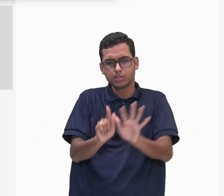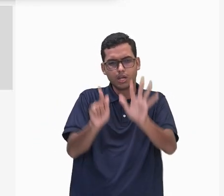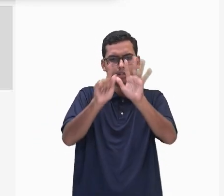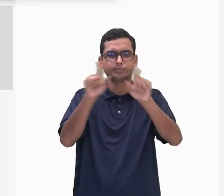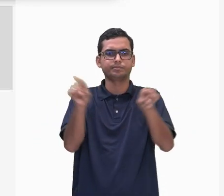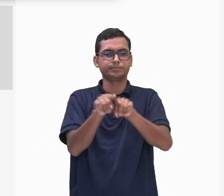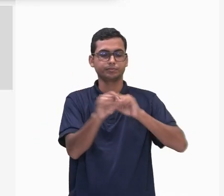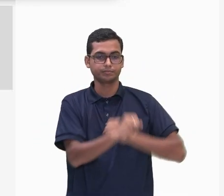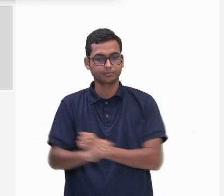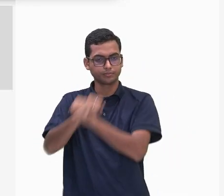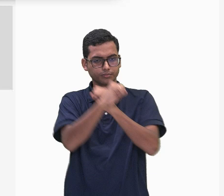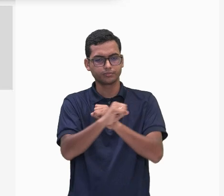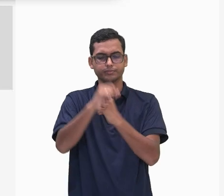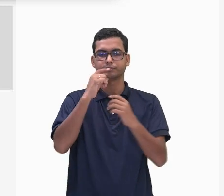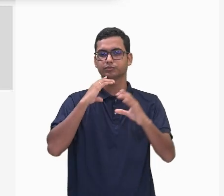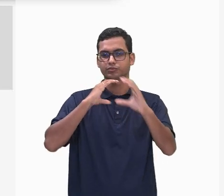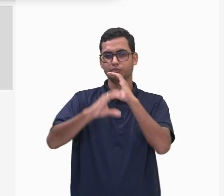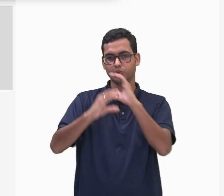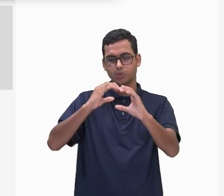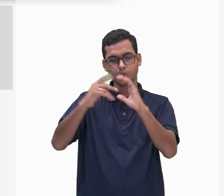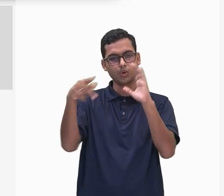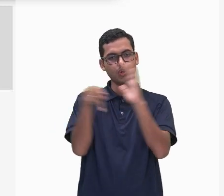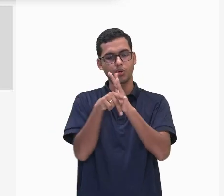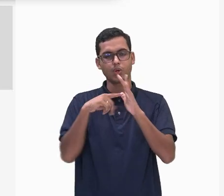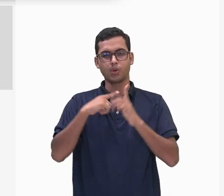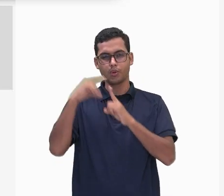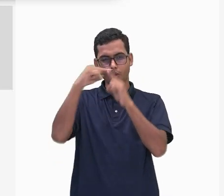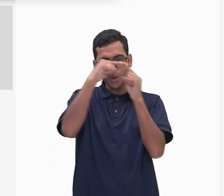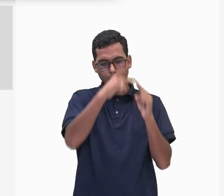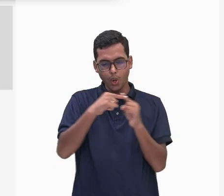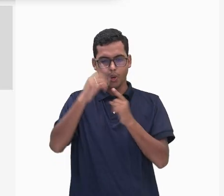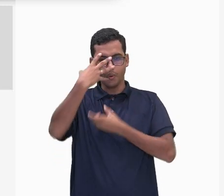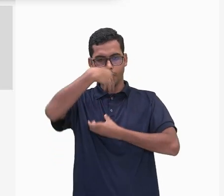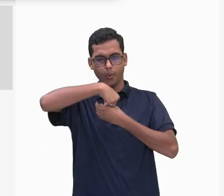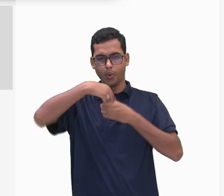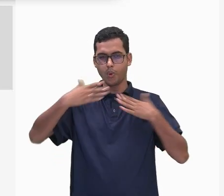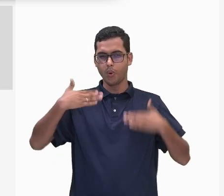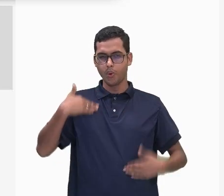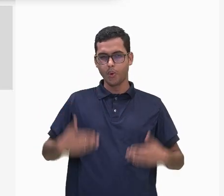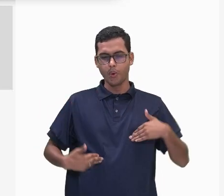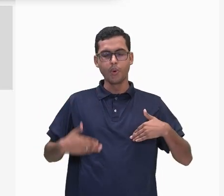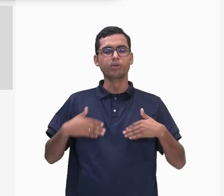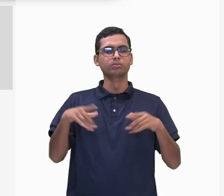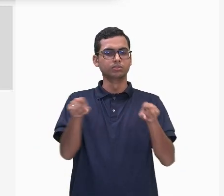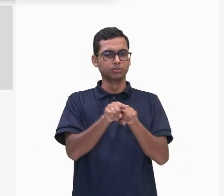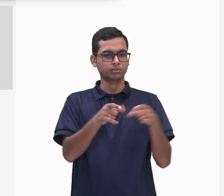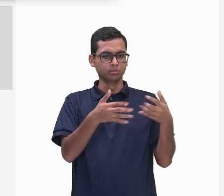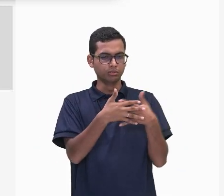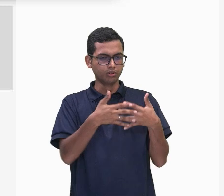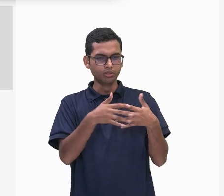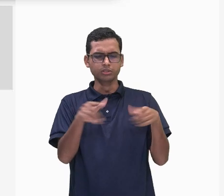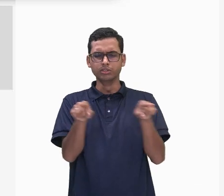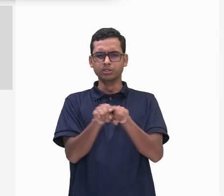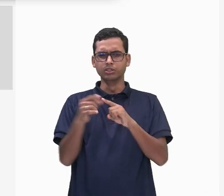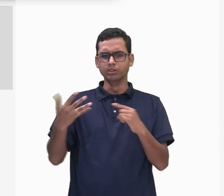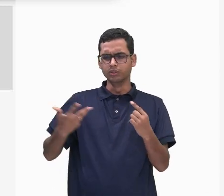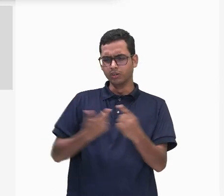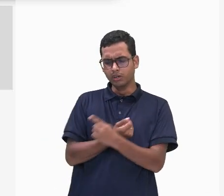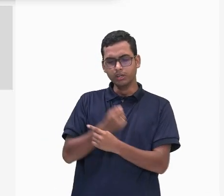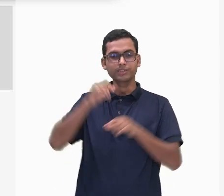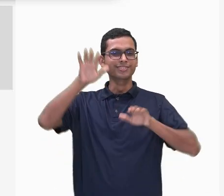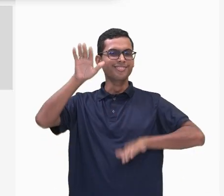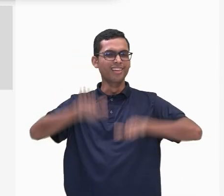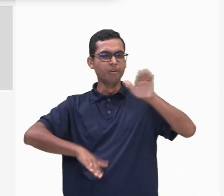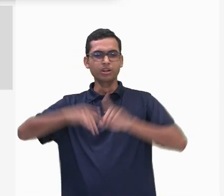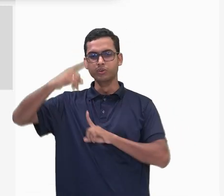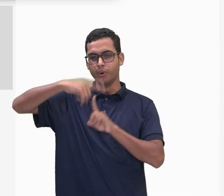proteção, comunicação, né? Os tecidos estão ali relacionados um com o outro, entre outras, dependendo do tipo de